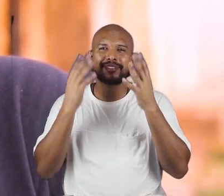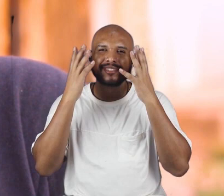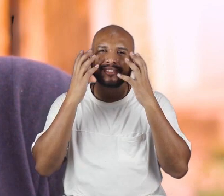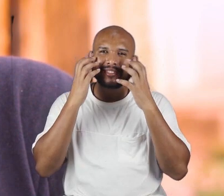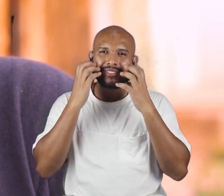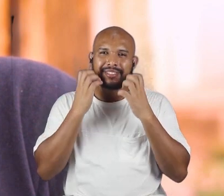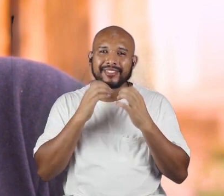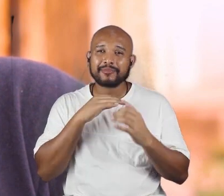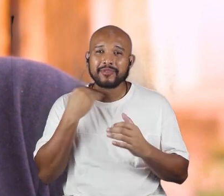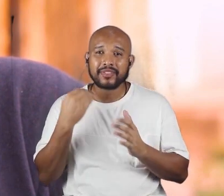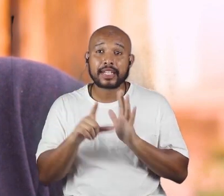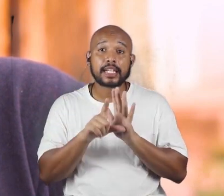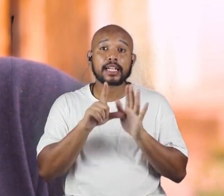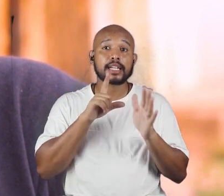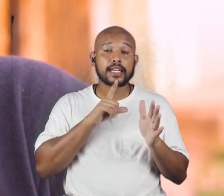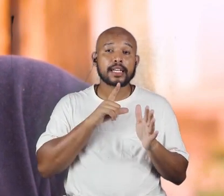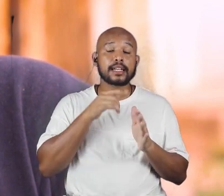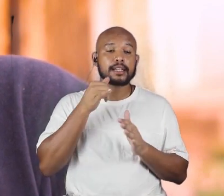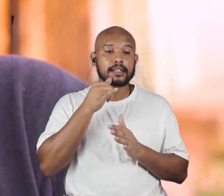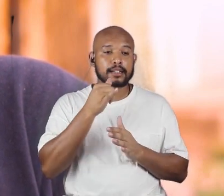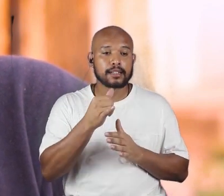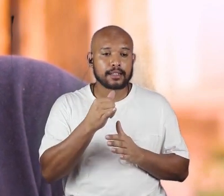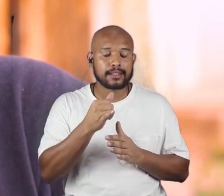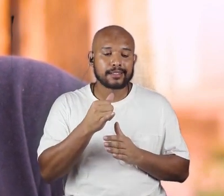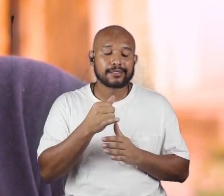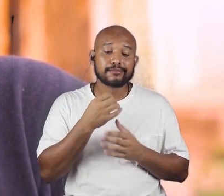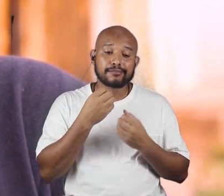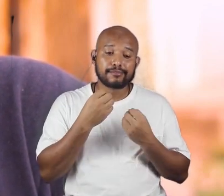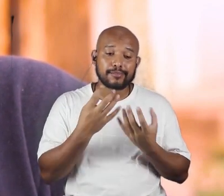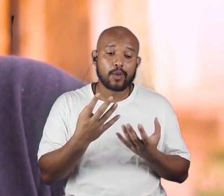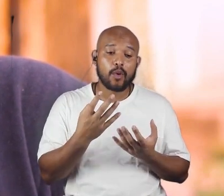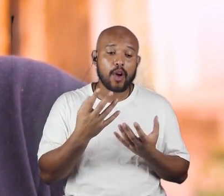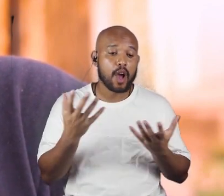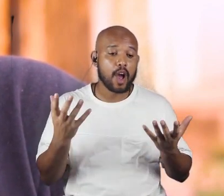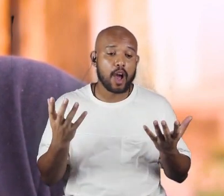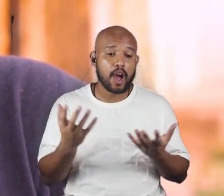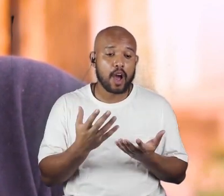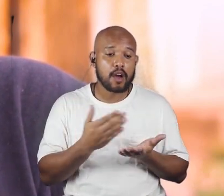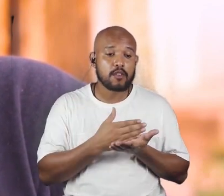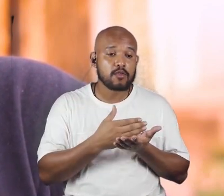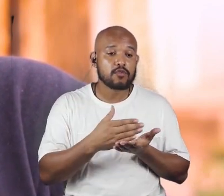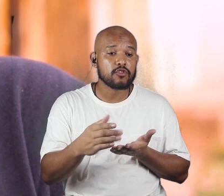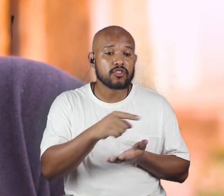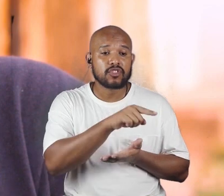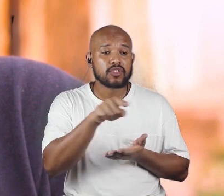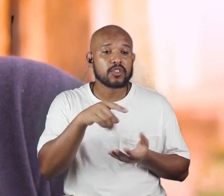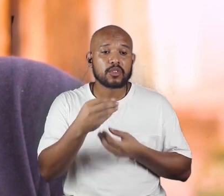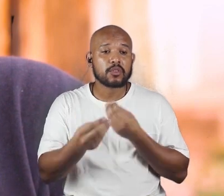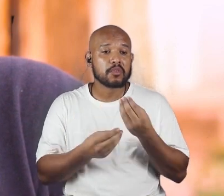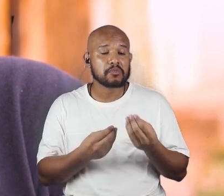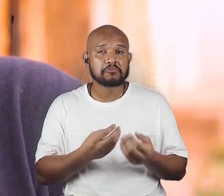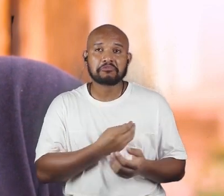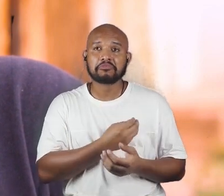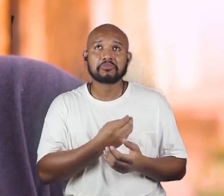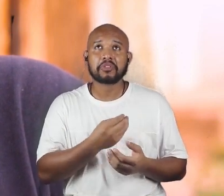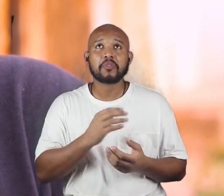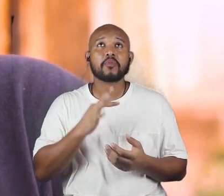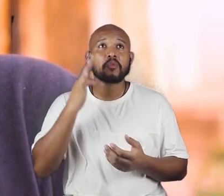os nossos passados, eles tinham uns pajé, né, que era o líder religioso desse povo, do nosso grupo, né, que hoje está